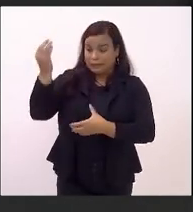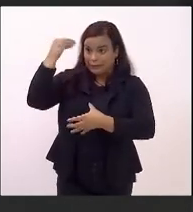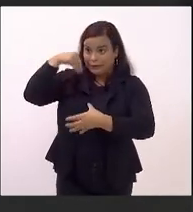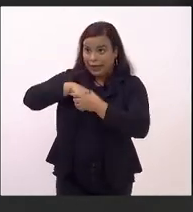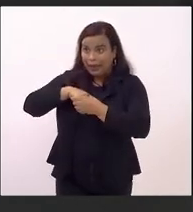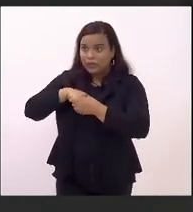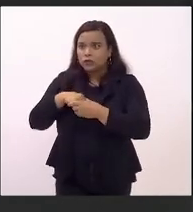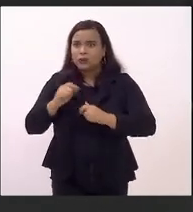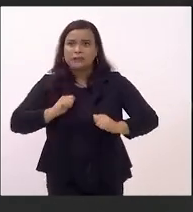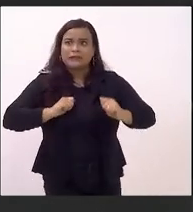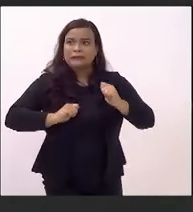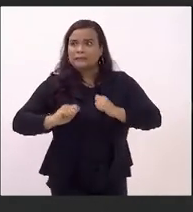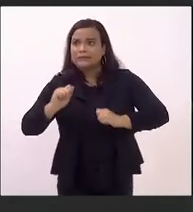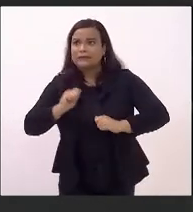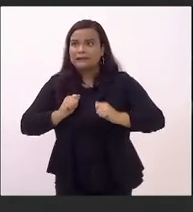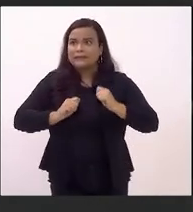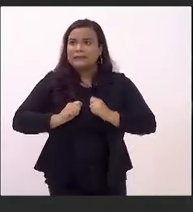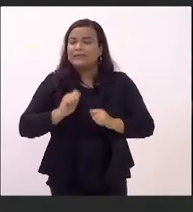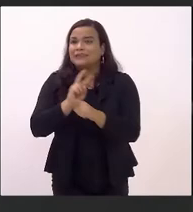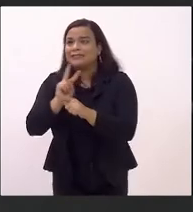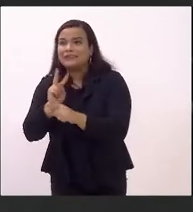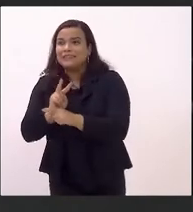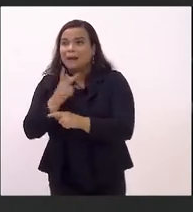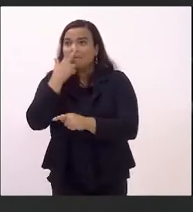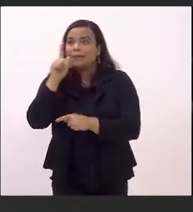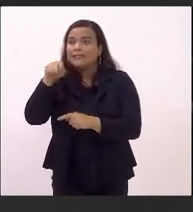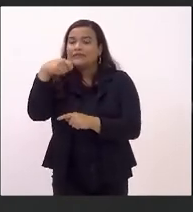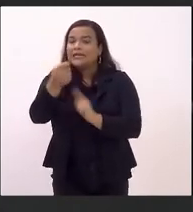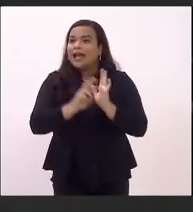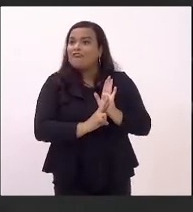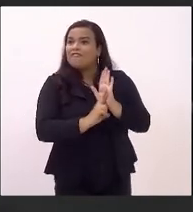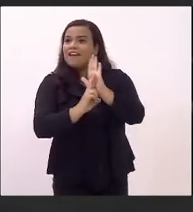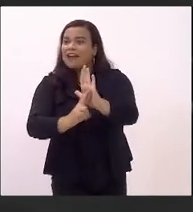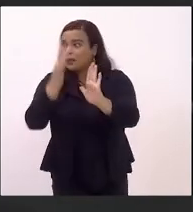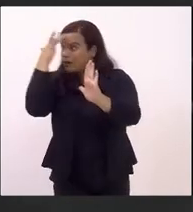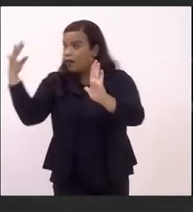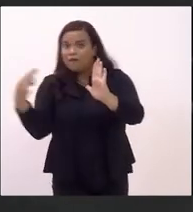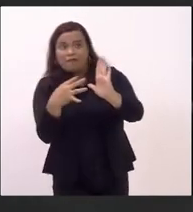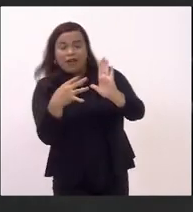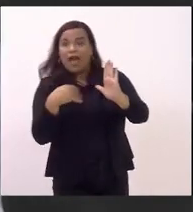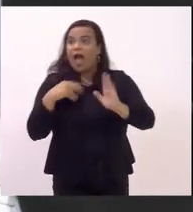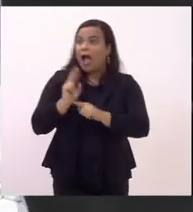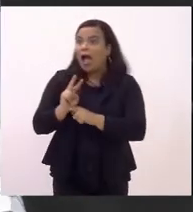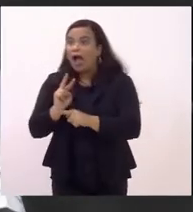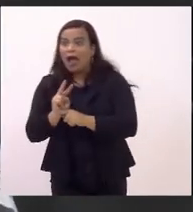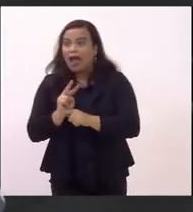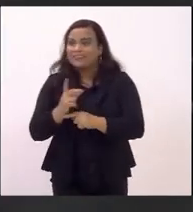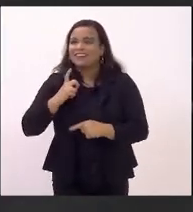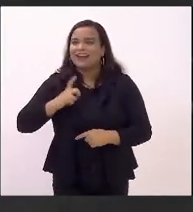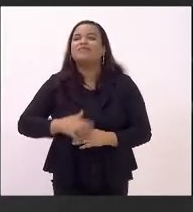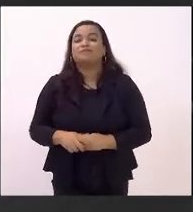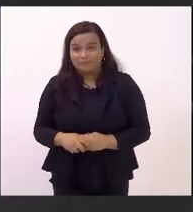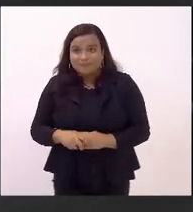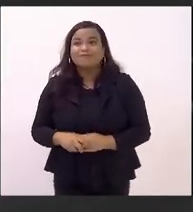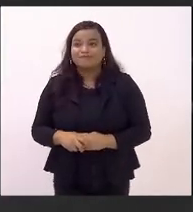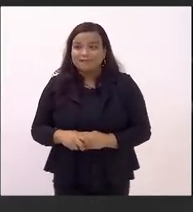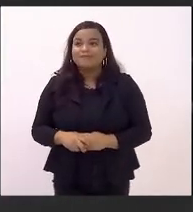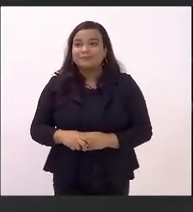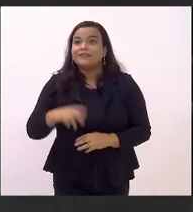né? Você acaba virando uma referência de esperança. É como se o